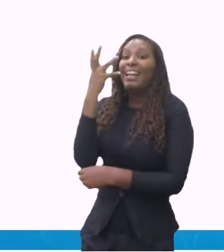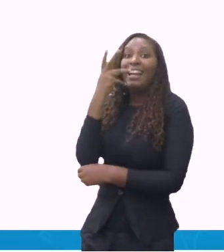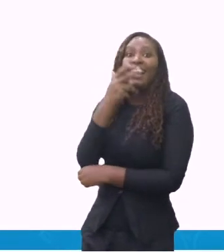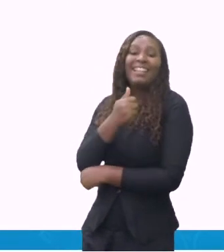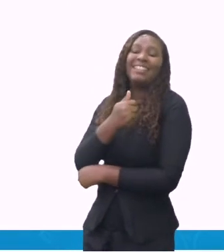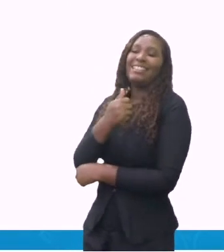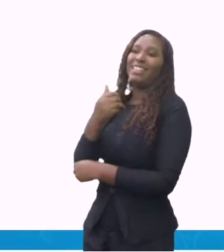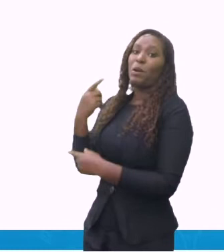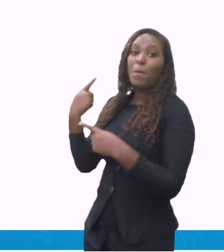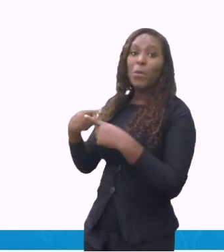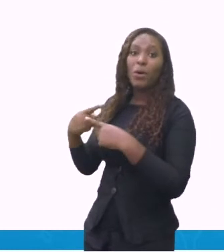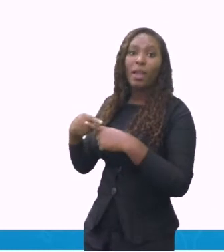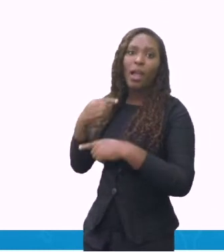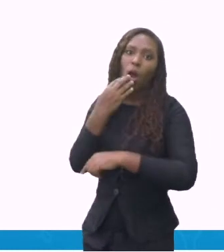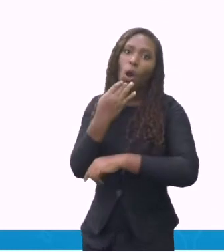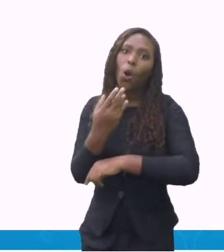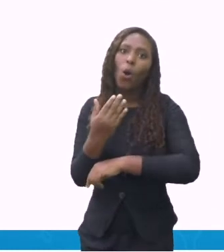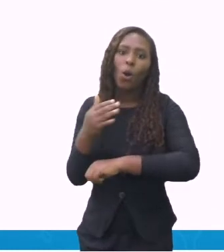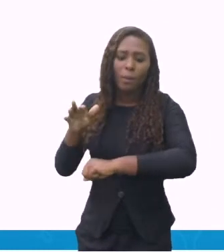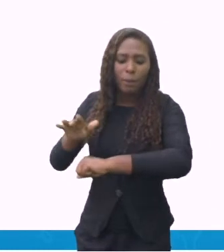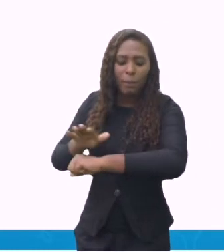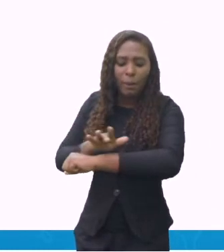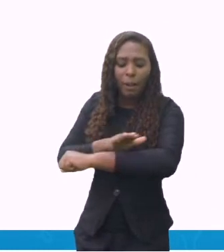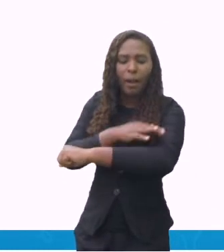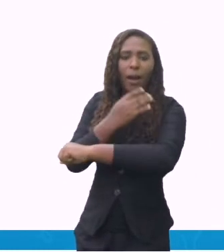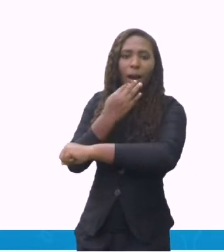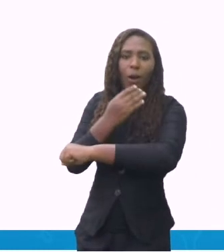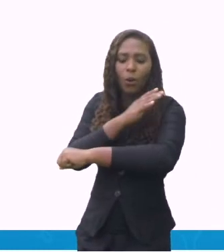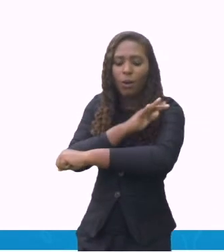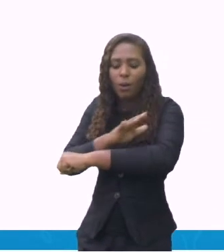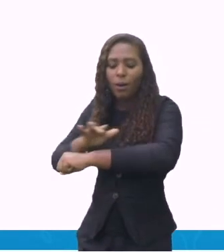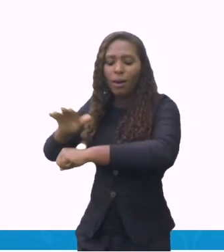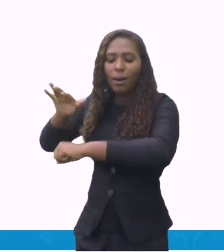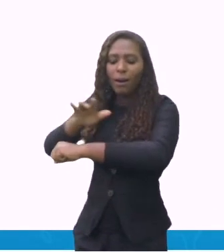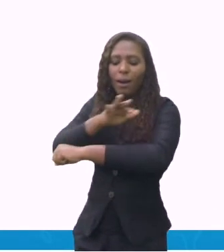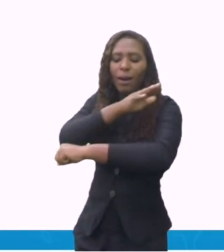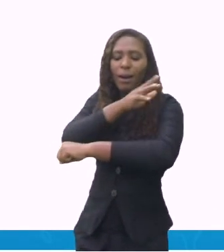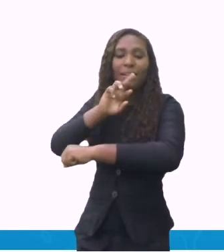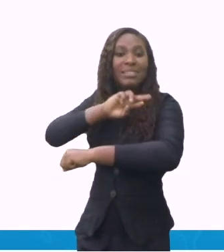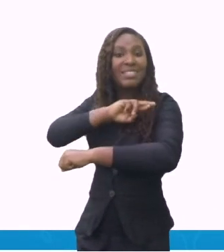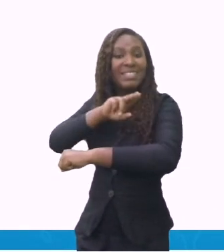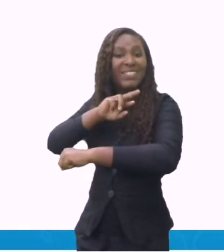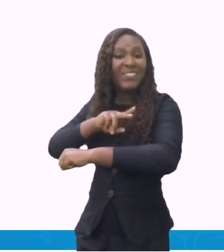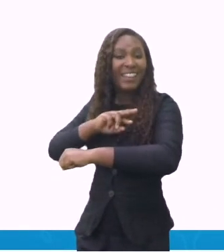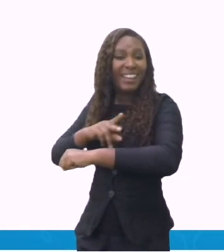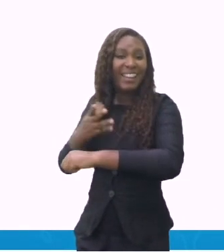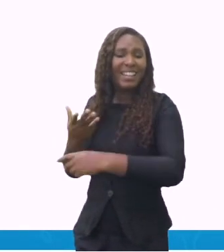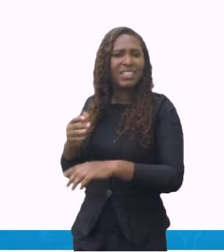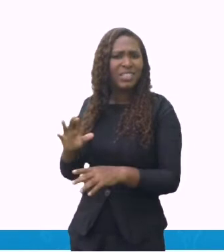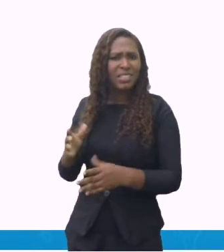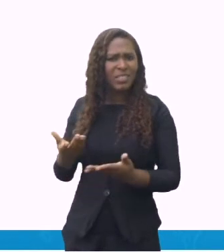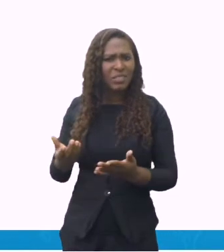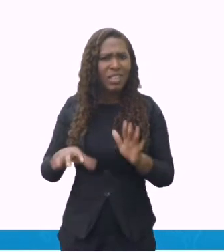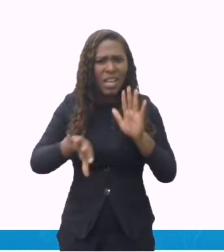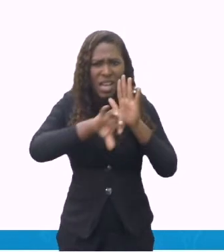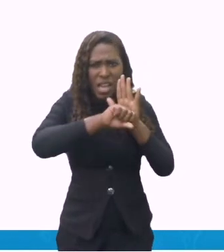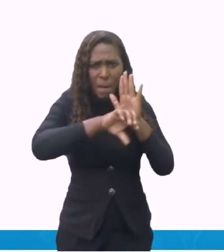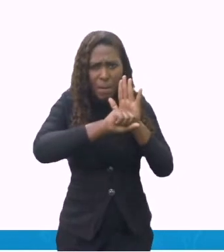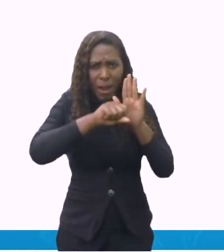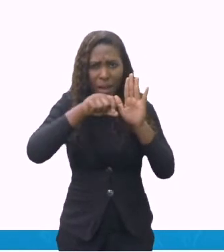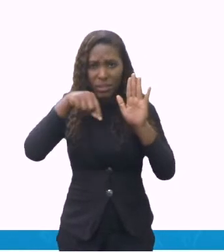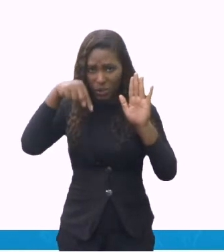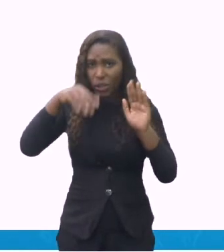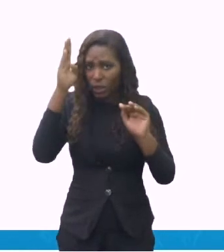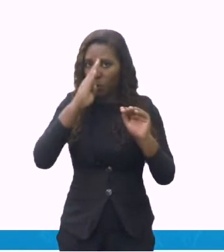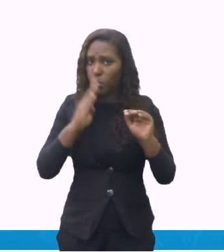de cores que elas apresentam, tá? Esta imagem não é imagem daqui do Brasil,